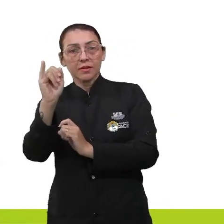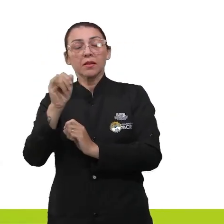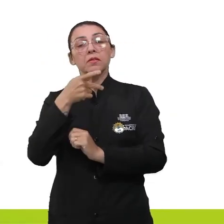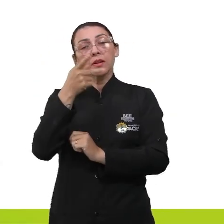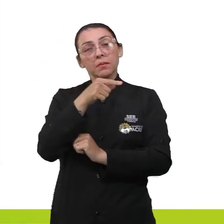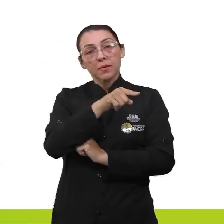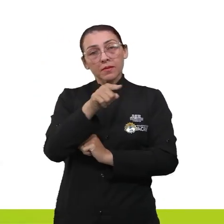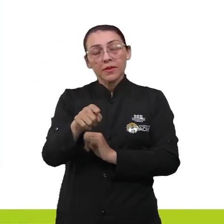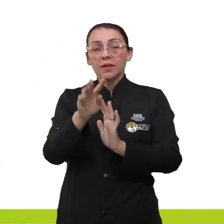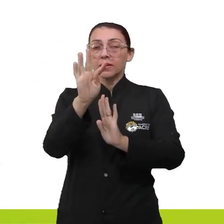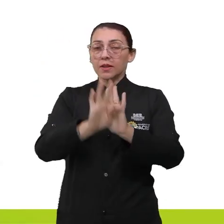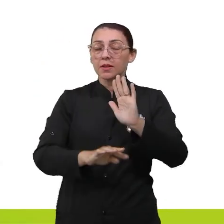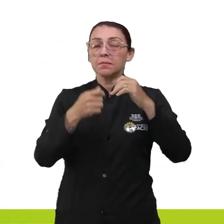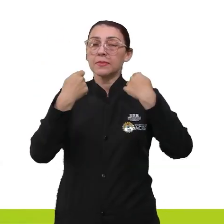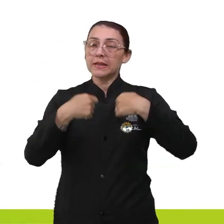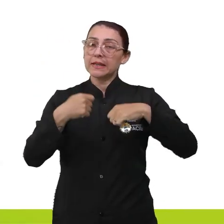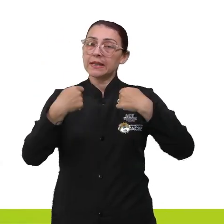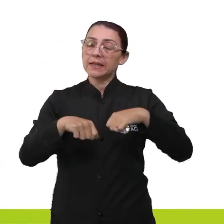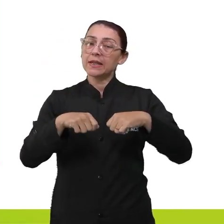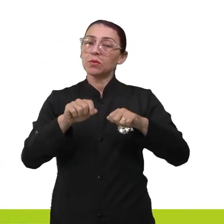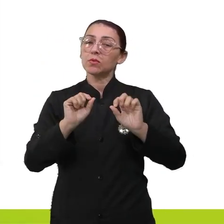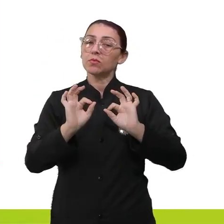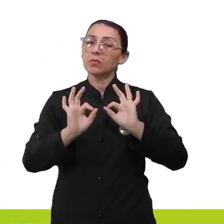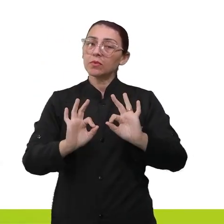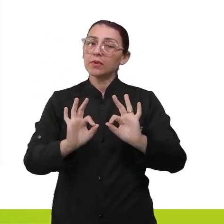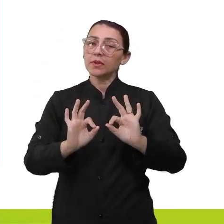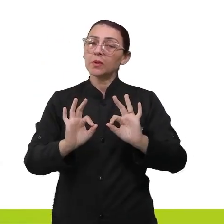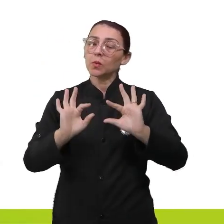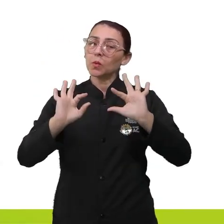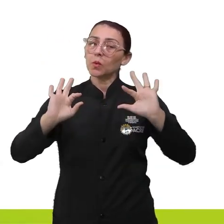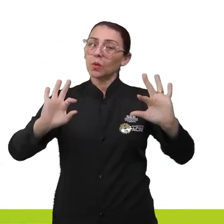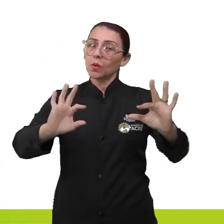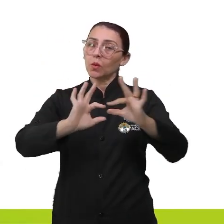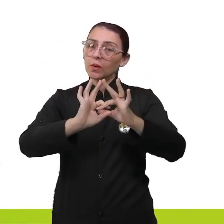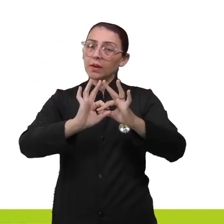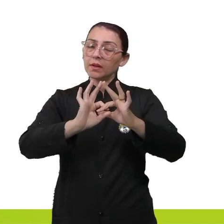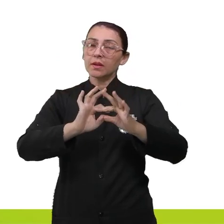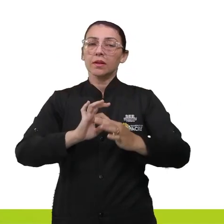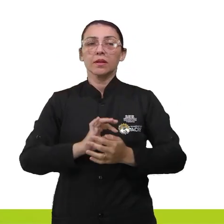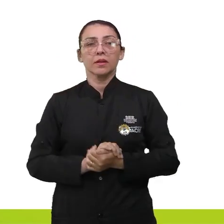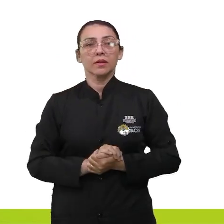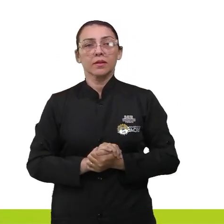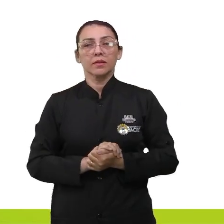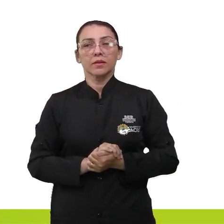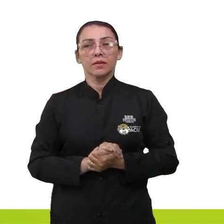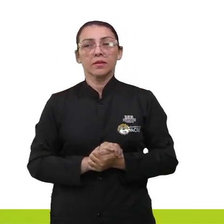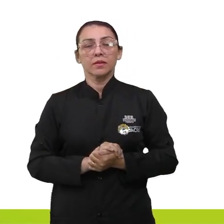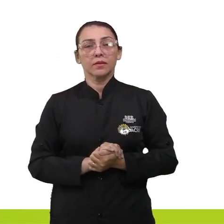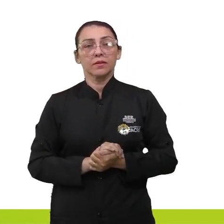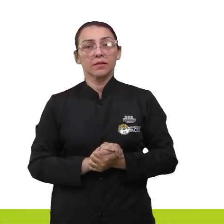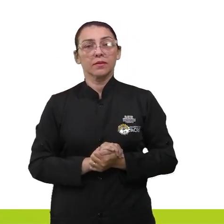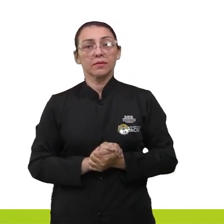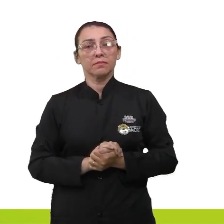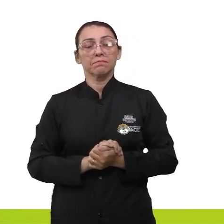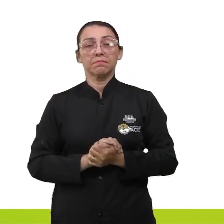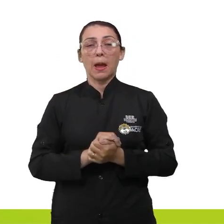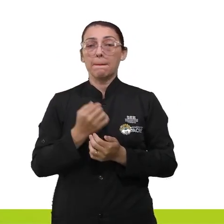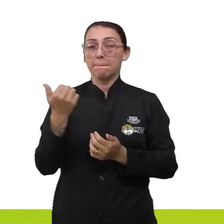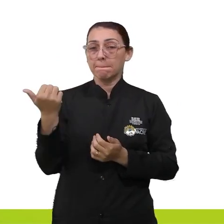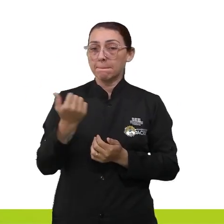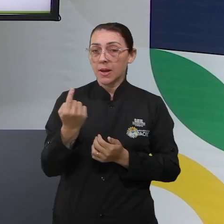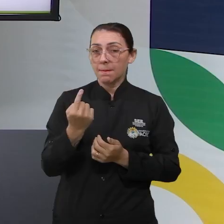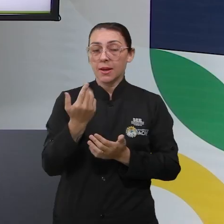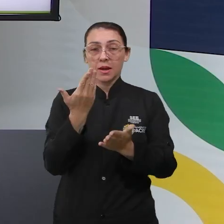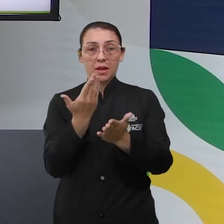falei para vocês que o texto ele precisa o quê? Estar todo conectado. E essa foi a nossa